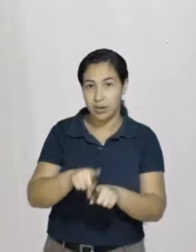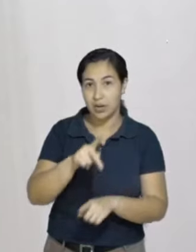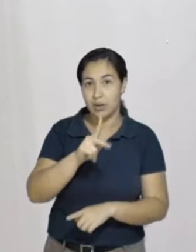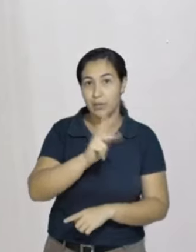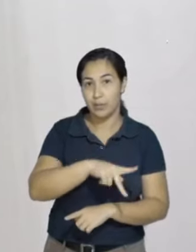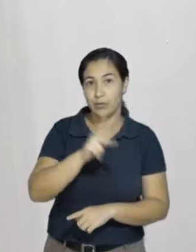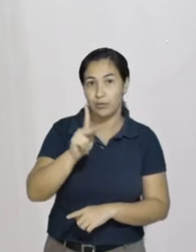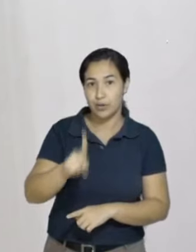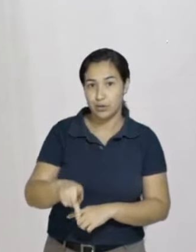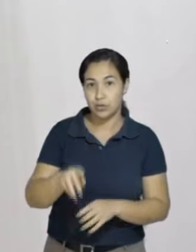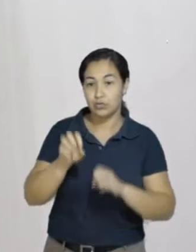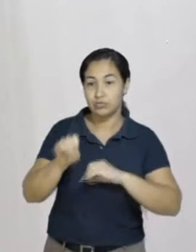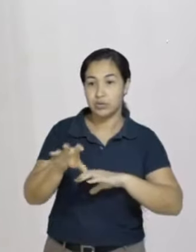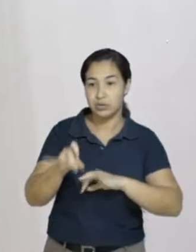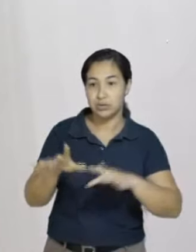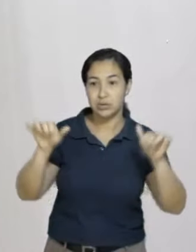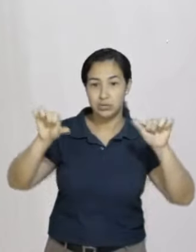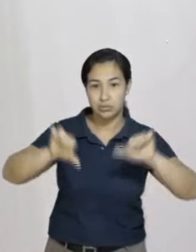porcaria